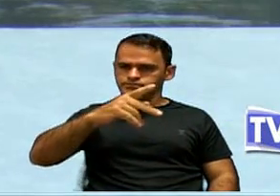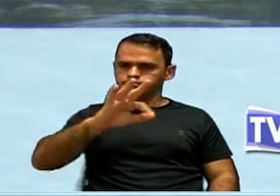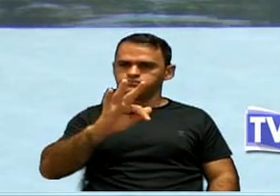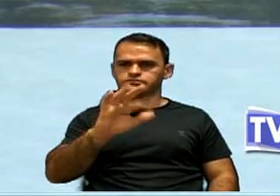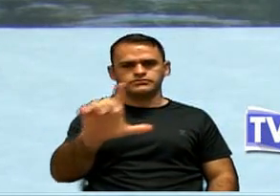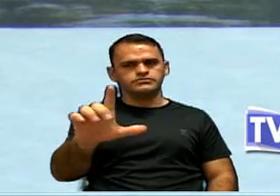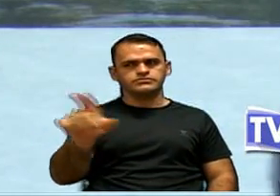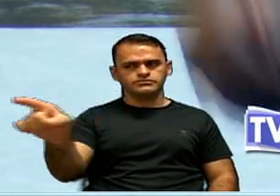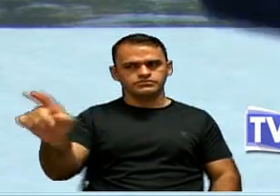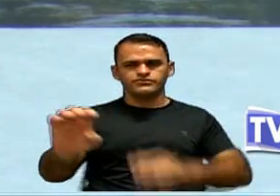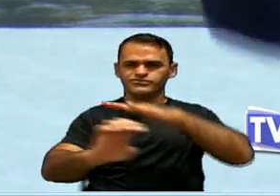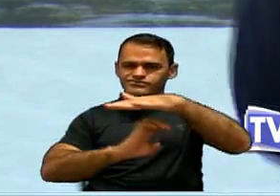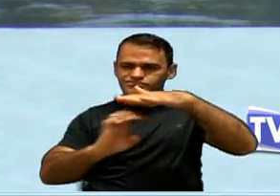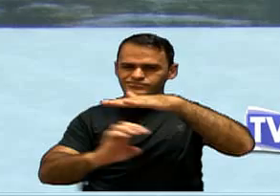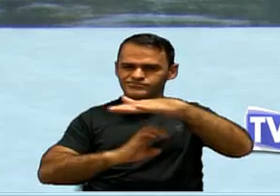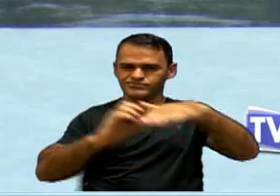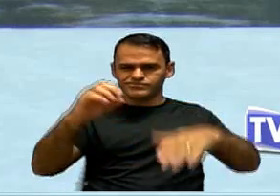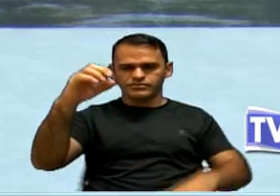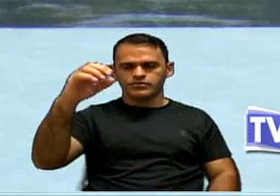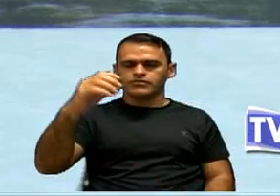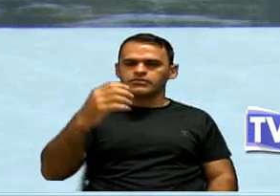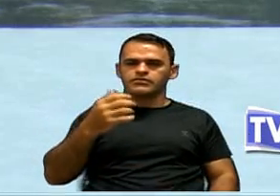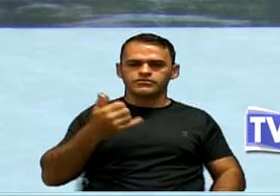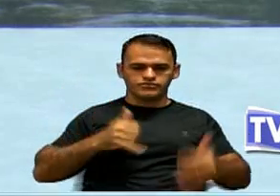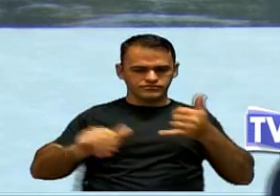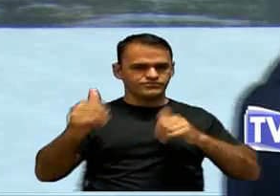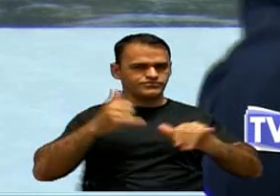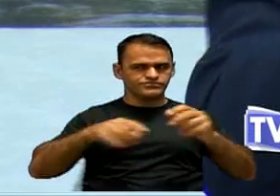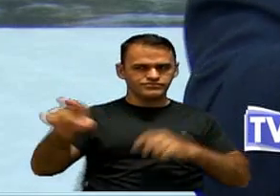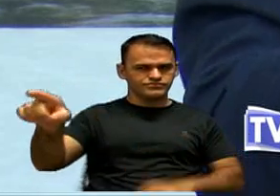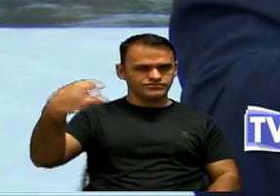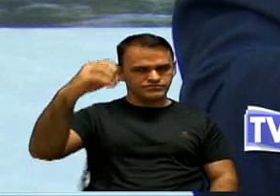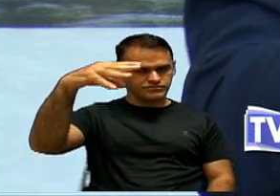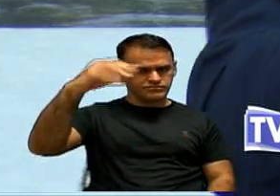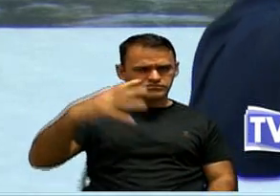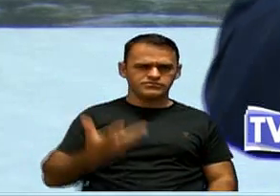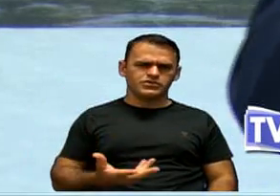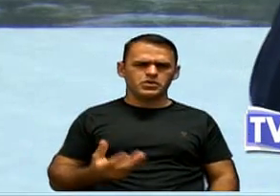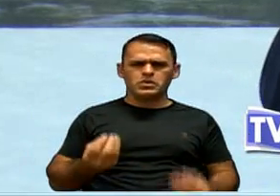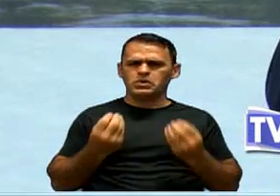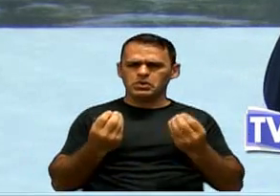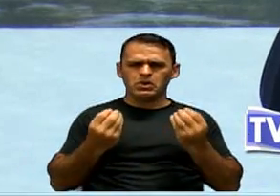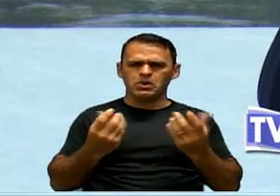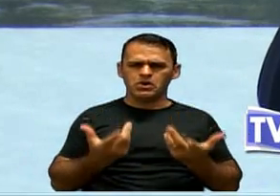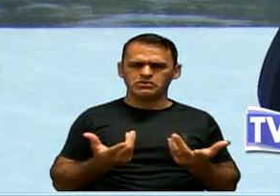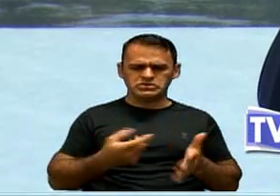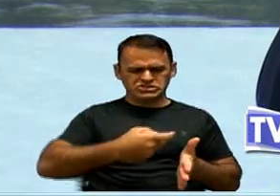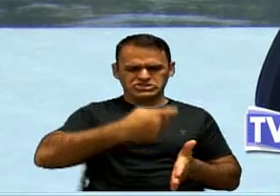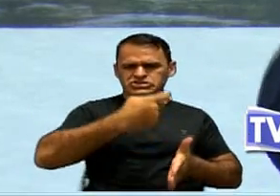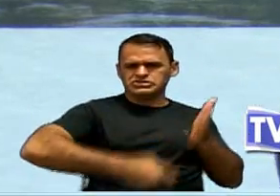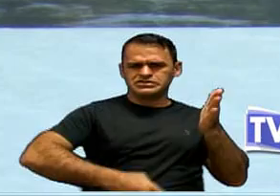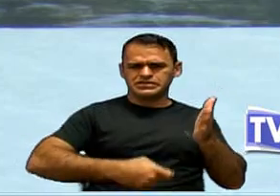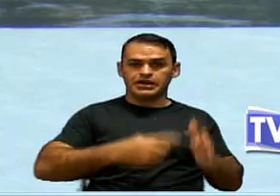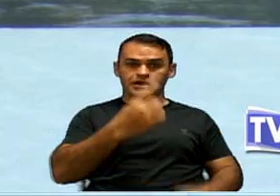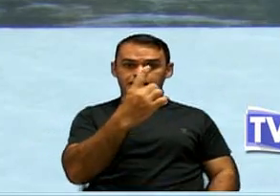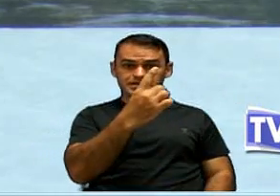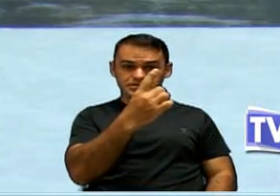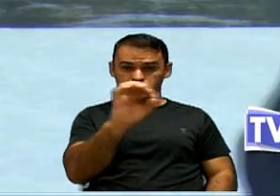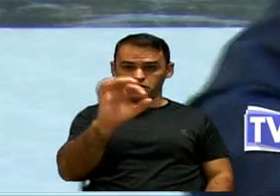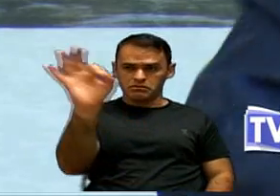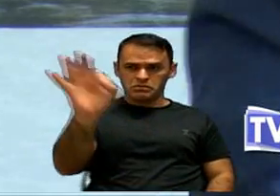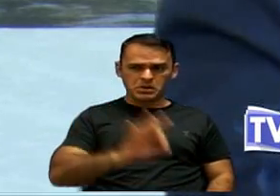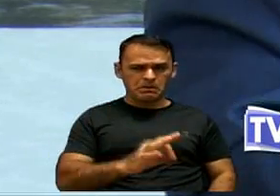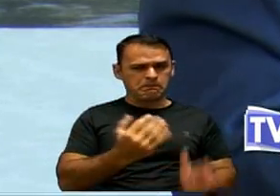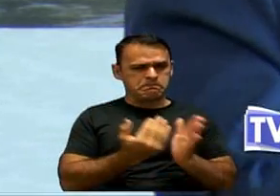todos nós aqui fizéssemos um manifesto à questão do valor abusivo desse aumento de